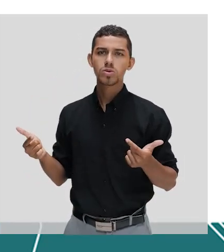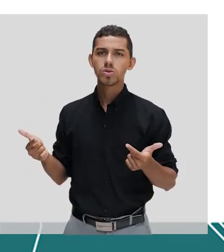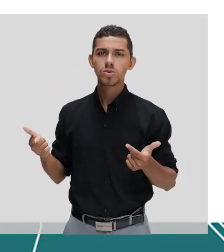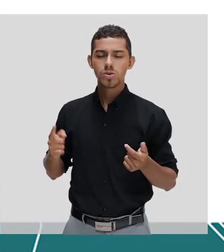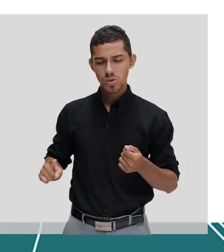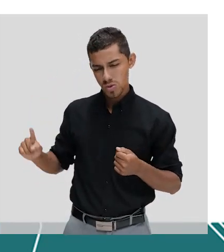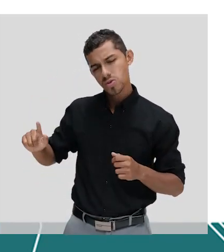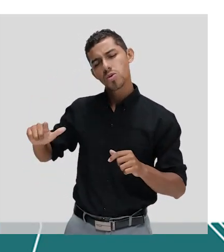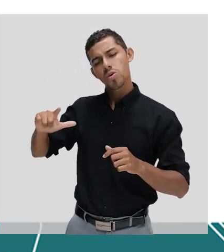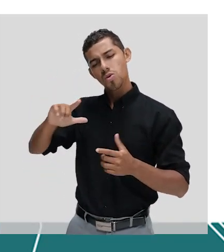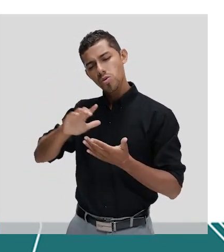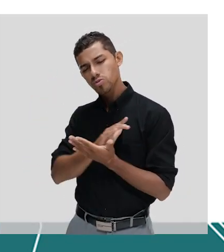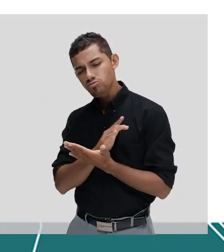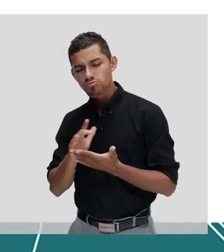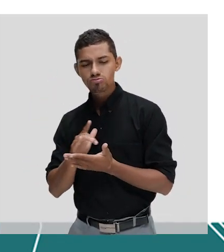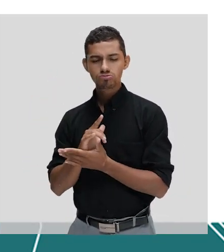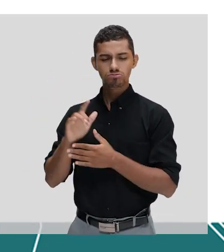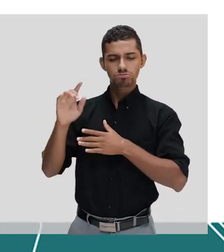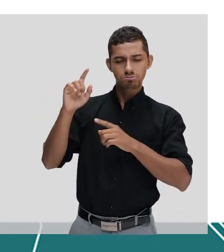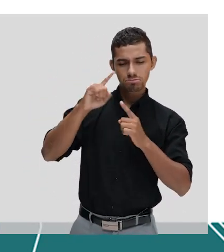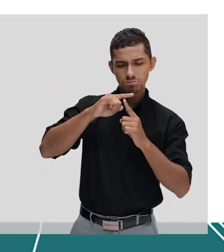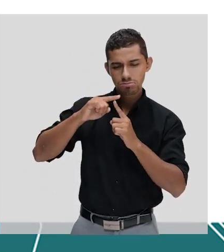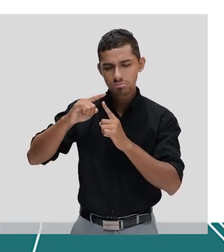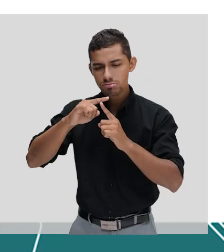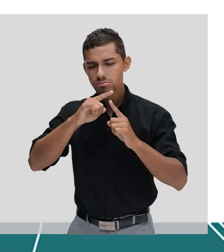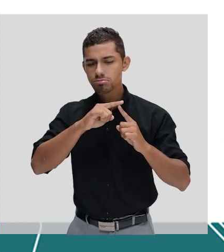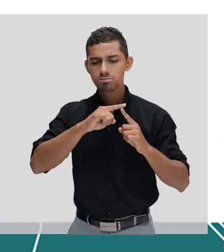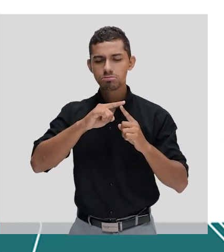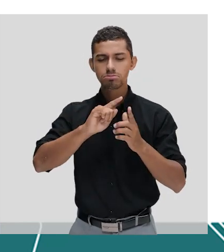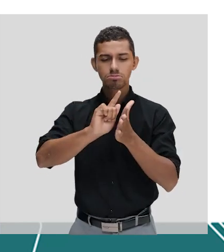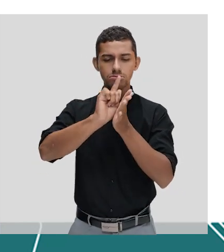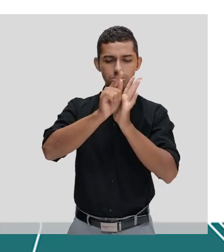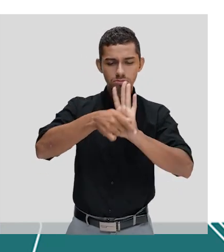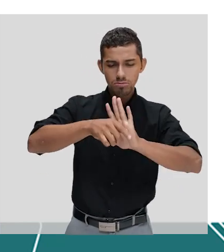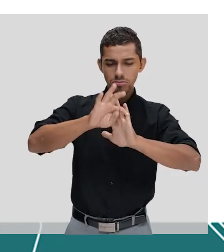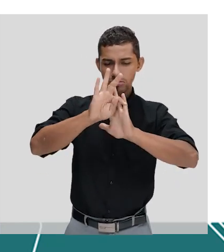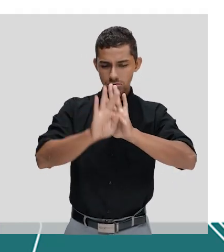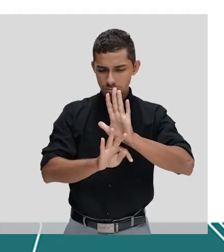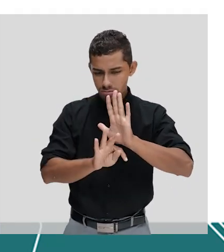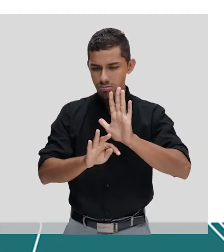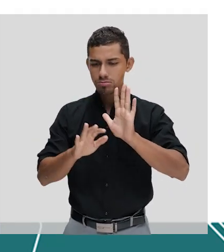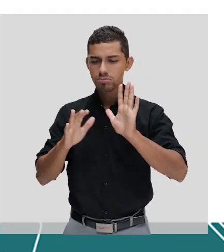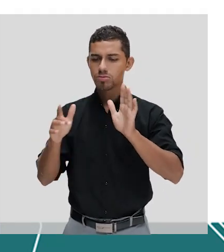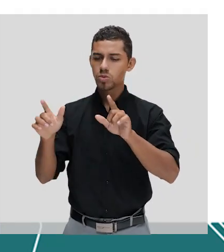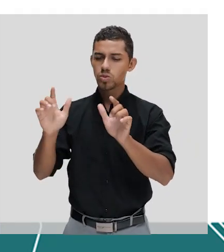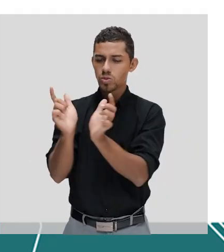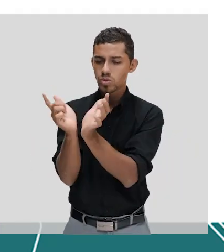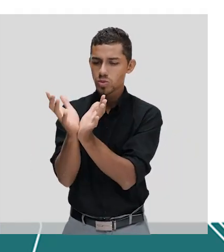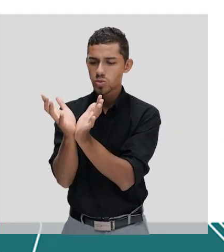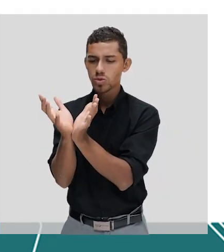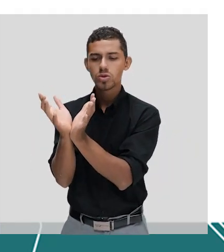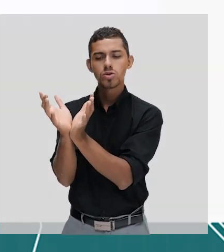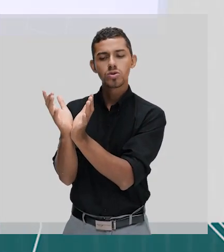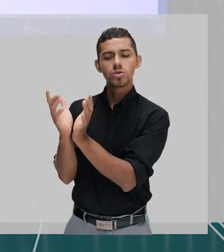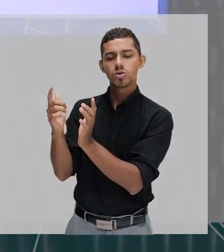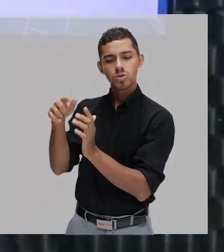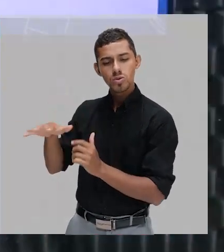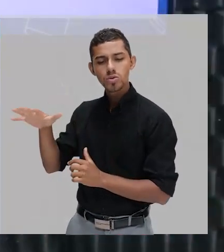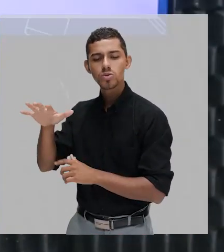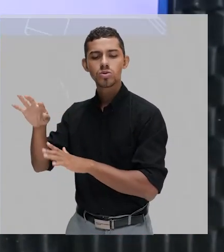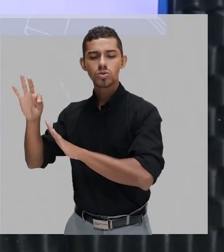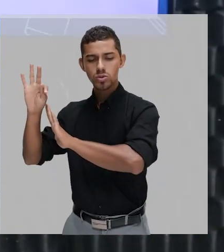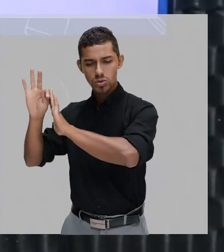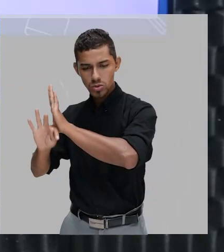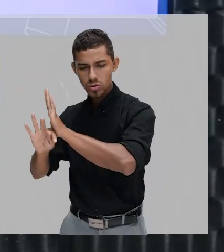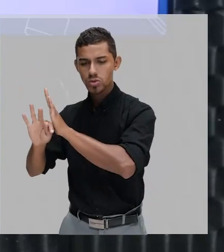em tipos e gêneros textuais, constituem outros grandes grupos. O grupo dos textos literários e o